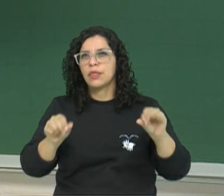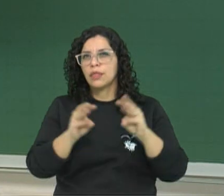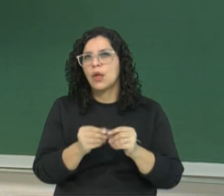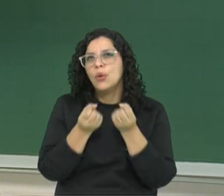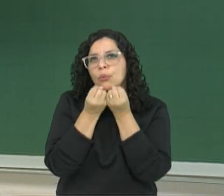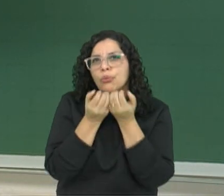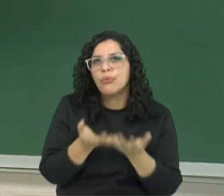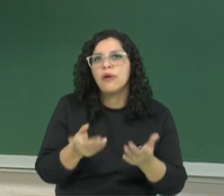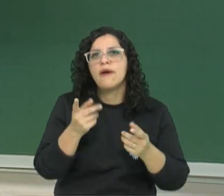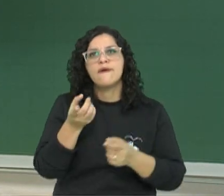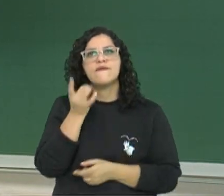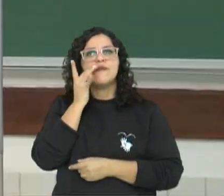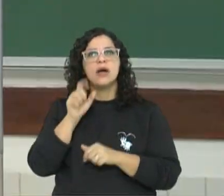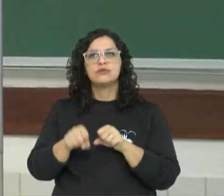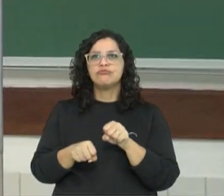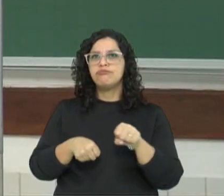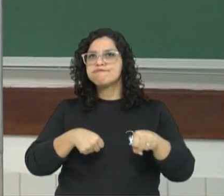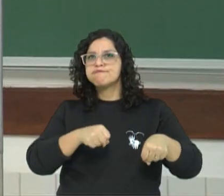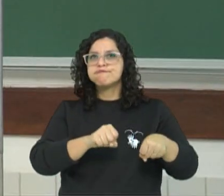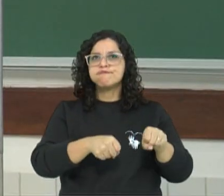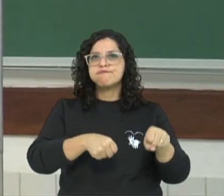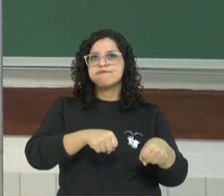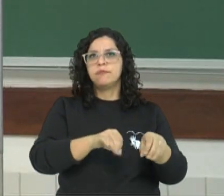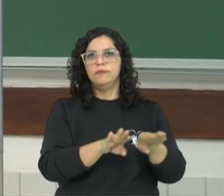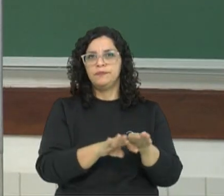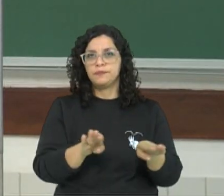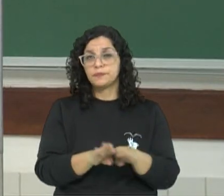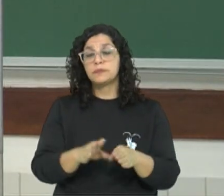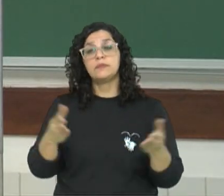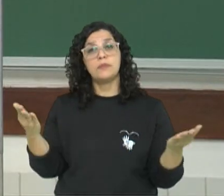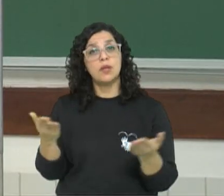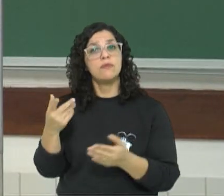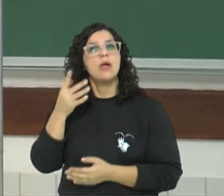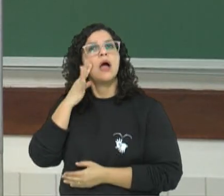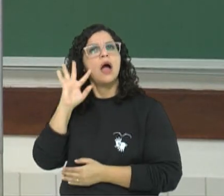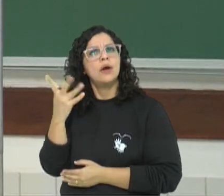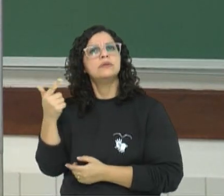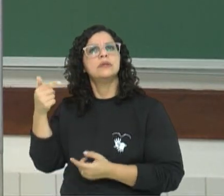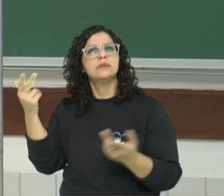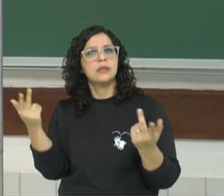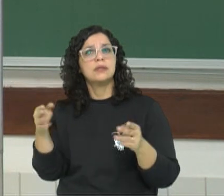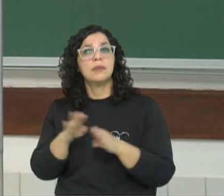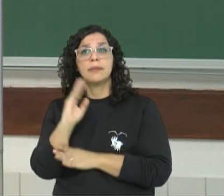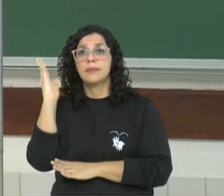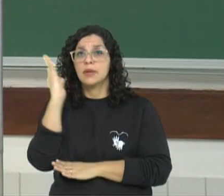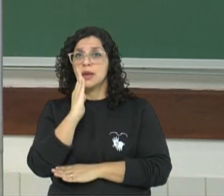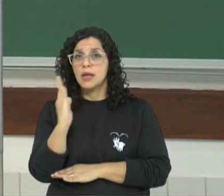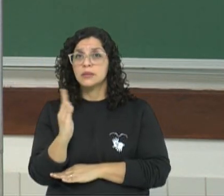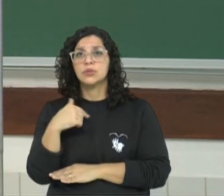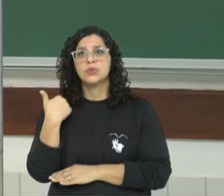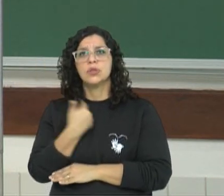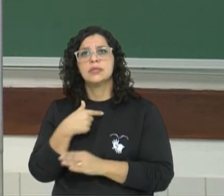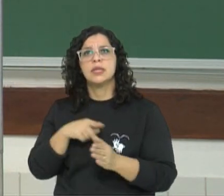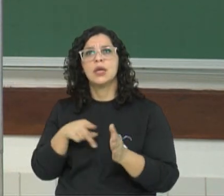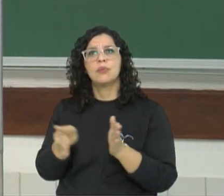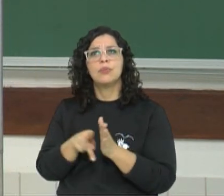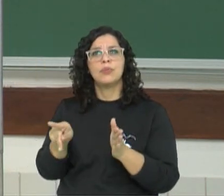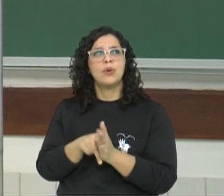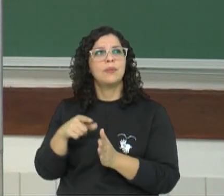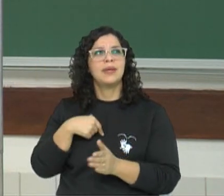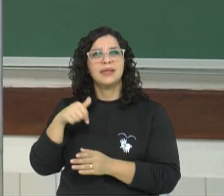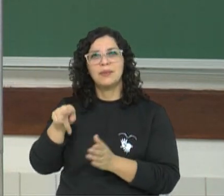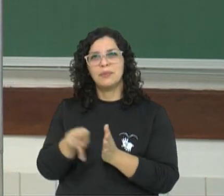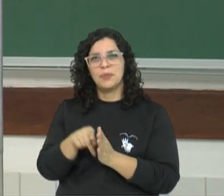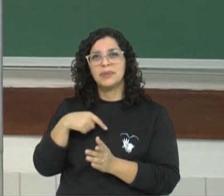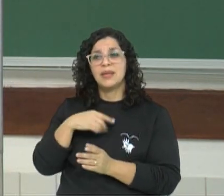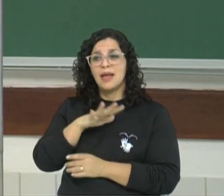facilita a sua passada. A mesma coisa acontece quando você, por exemplo, aqui no Brasil, né, nós temos os Alpes Paranaenses, né,